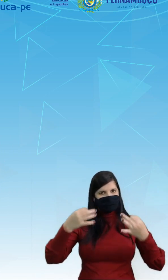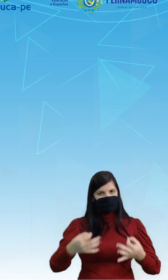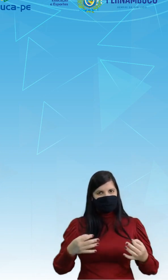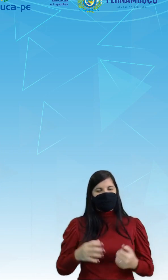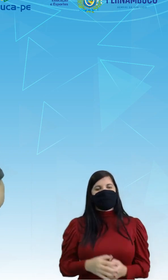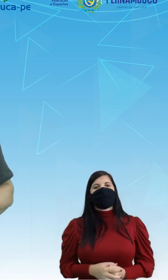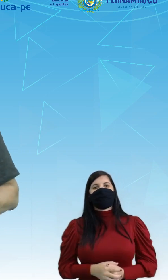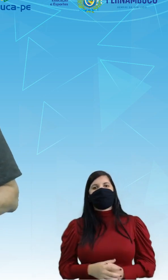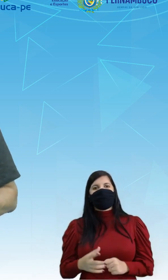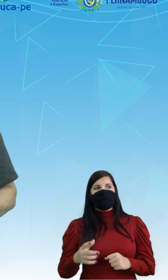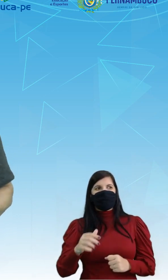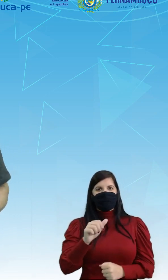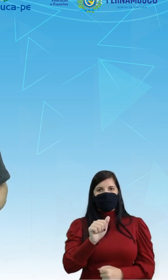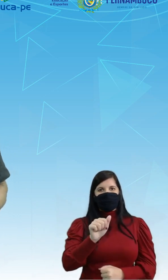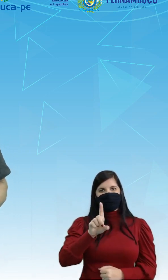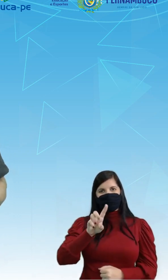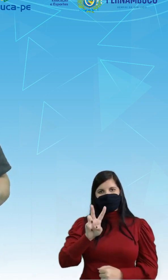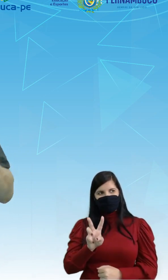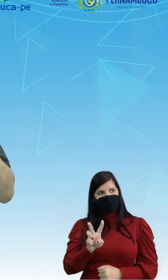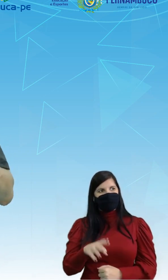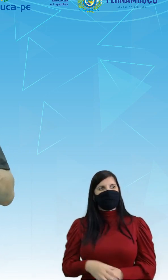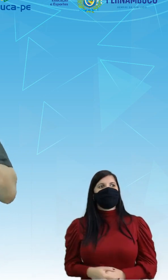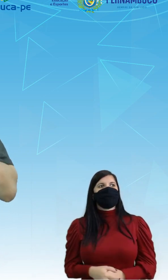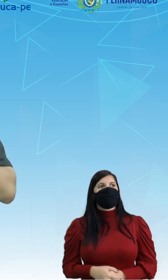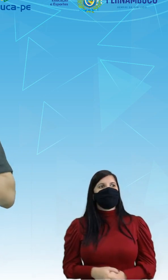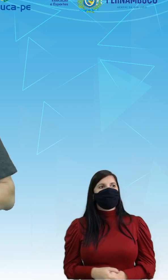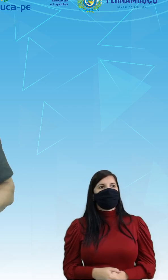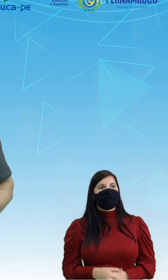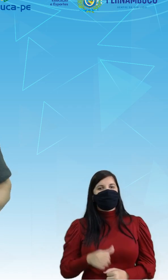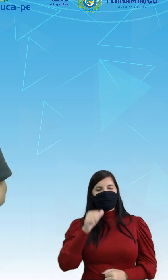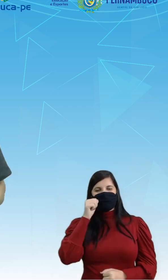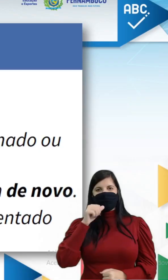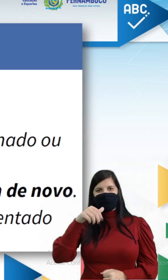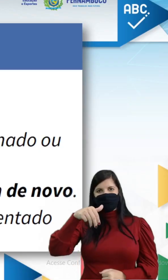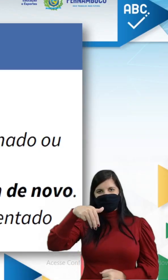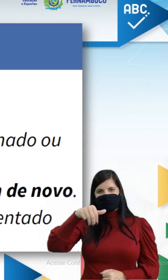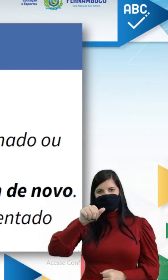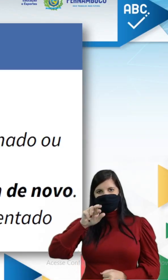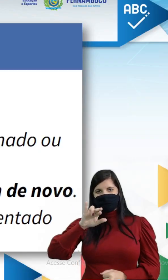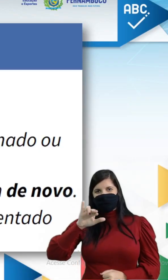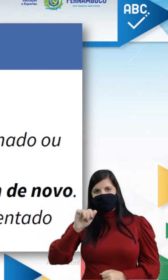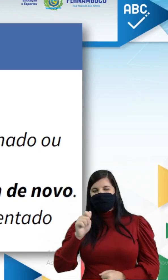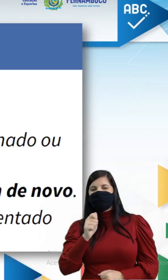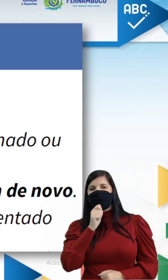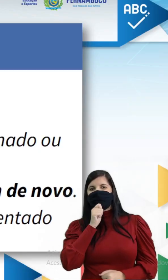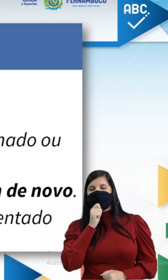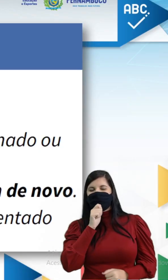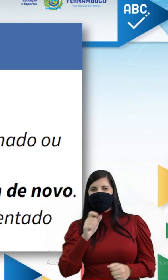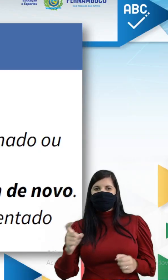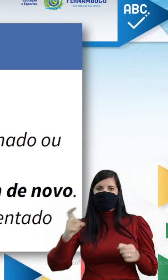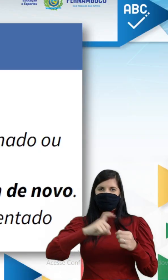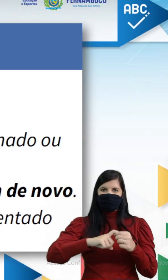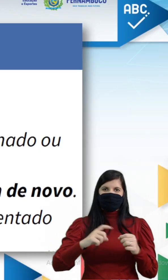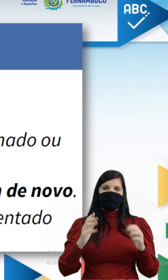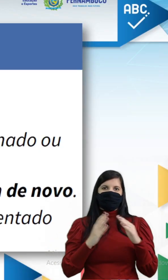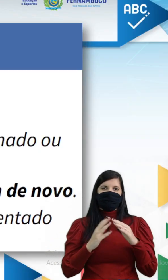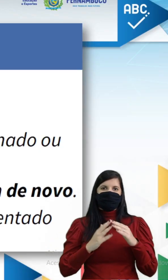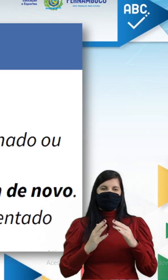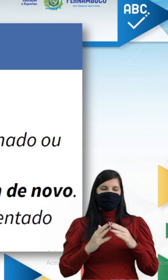também advérbios, olhe na tela. Aqui, Maria ainda não retornou à casa. Ainda não